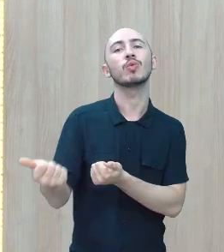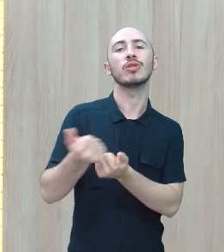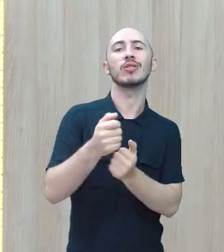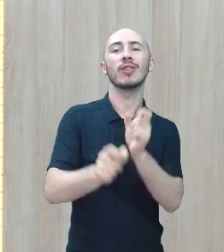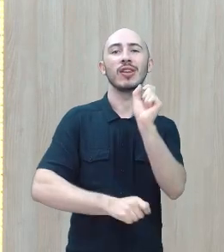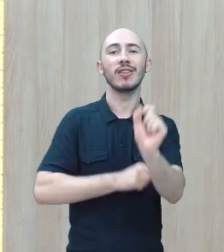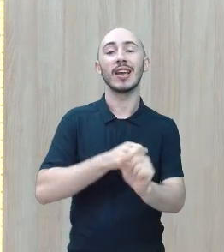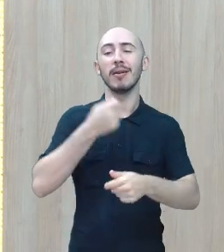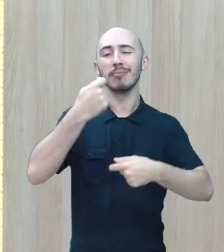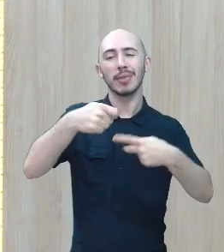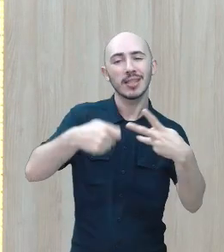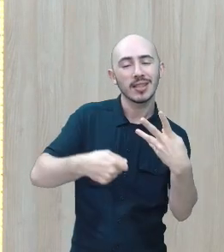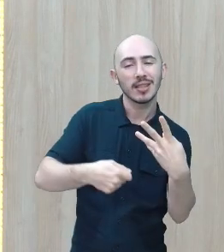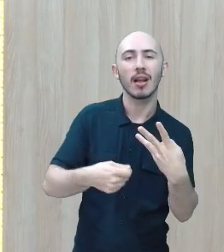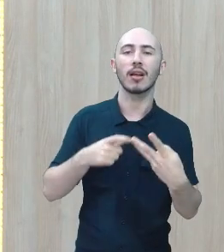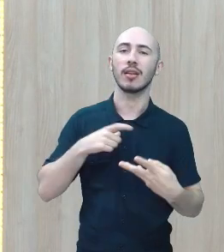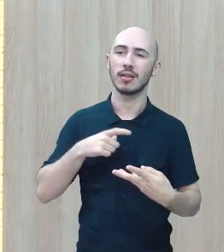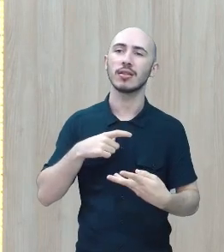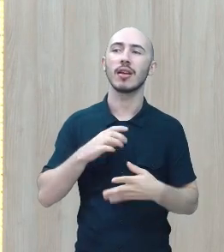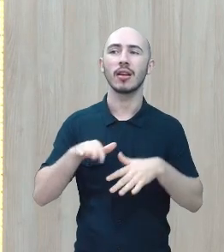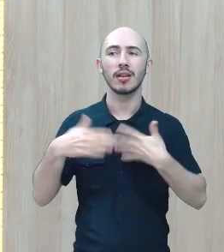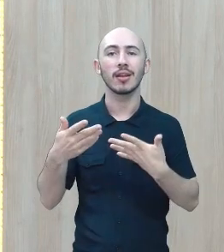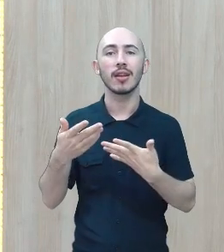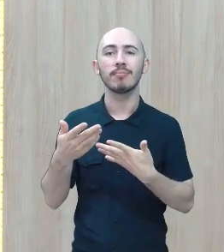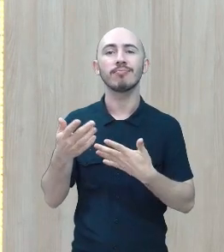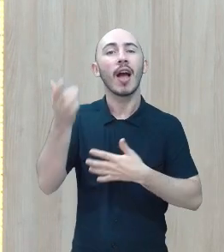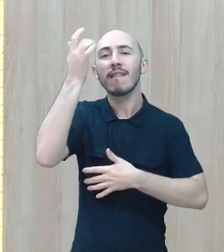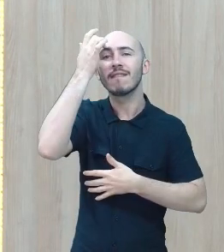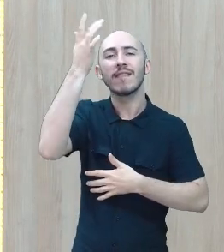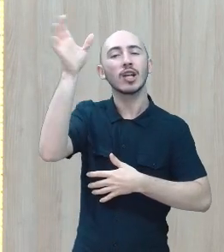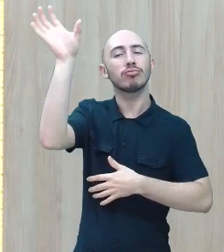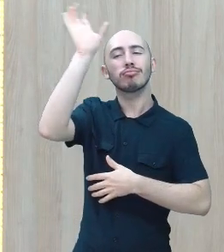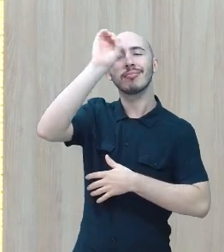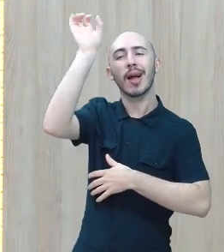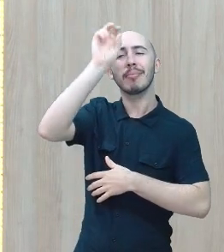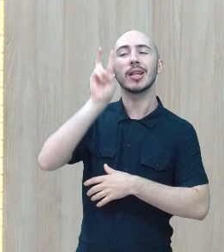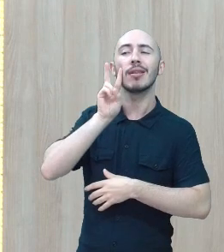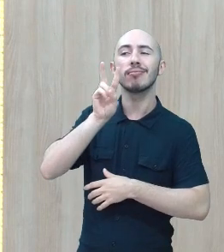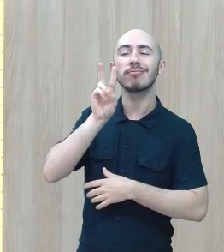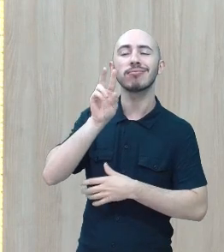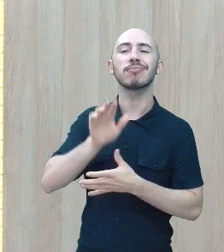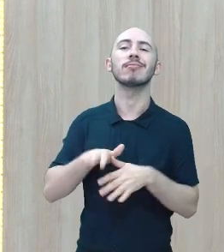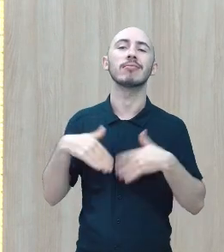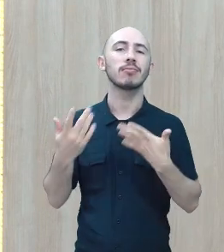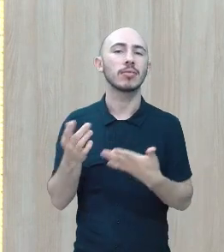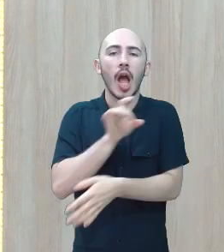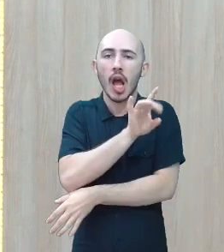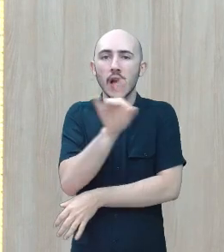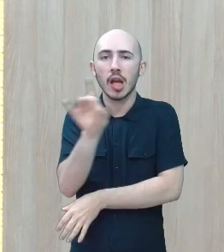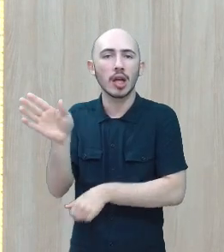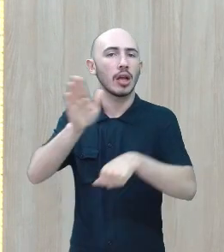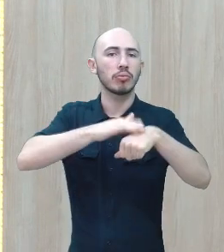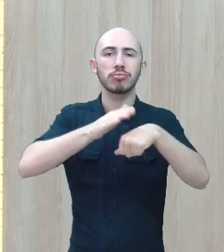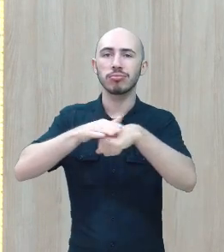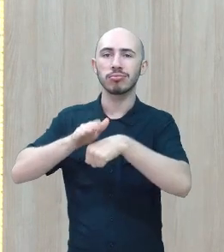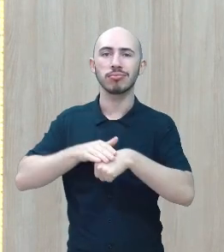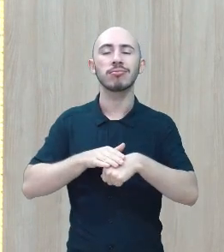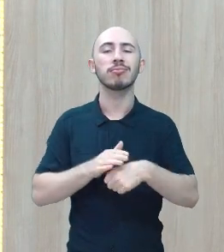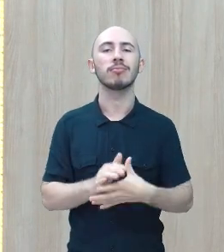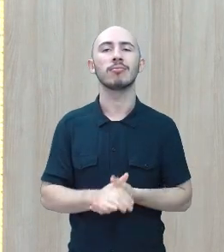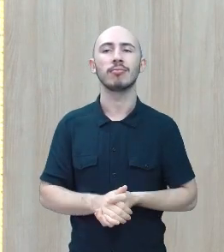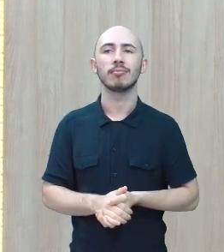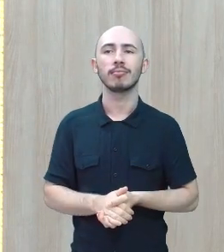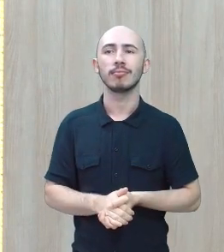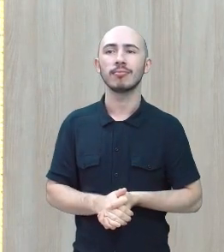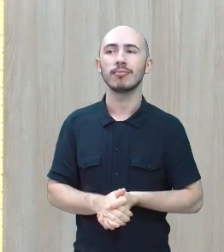né? Que são esses tutoriais, facilitando o aprendizado de cada um de forma autônoma, né? De forma